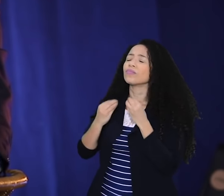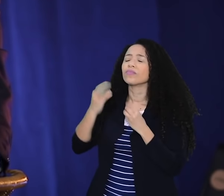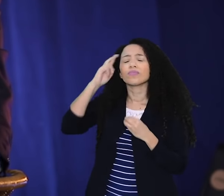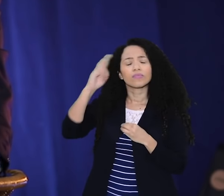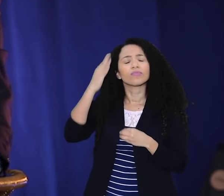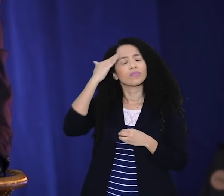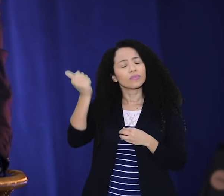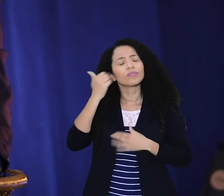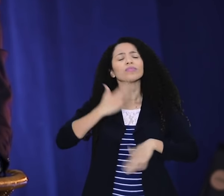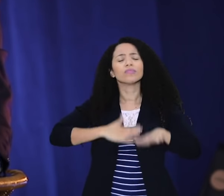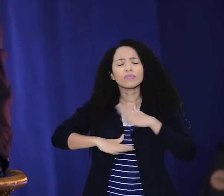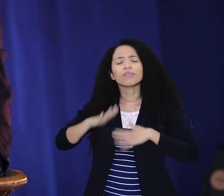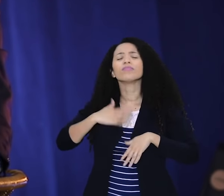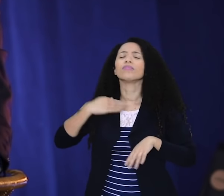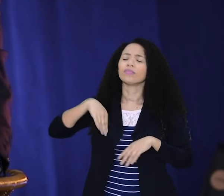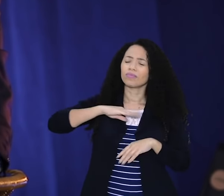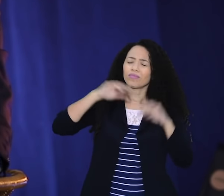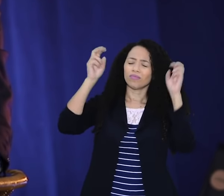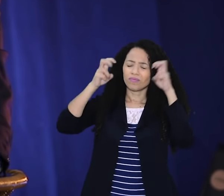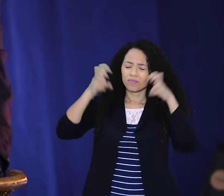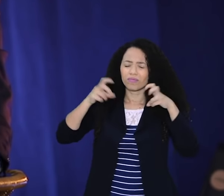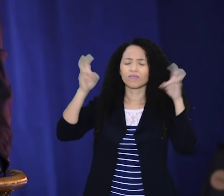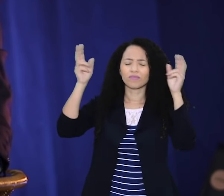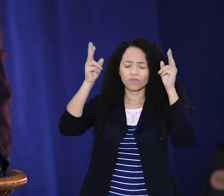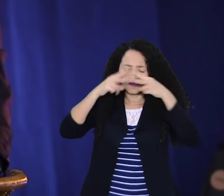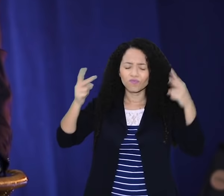pessoas seguras e confiantes com a Tua presença